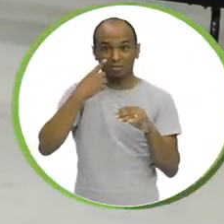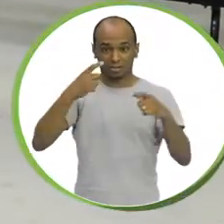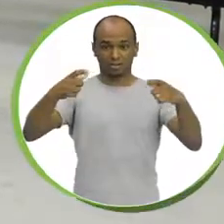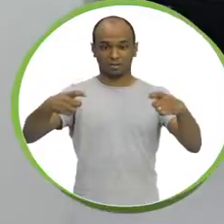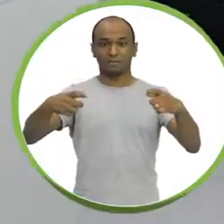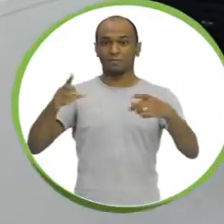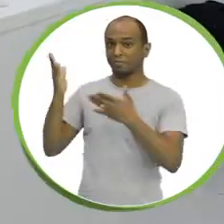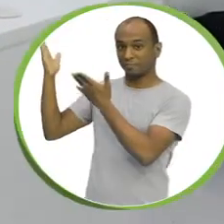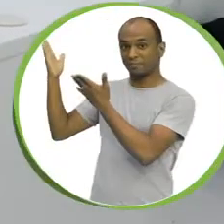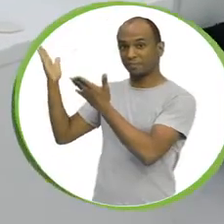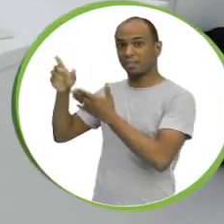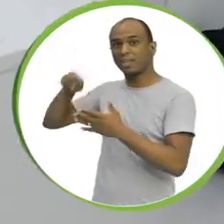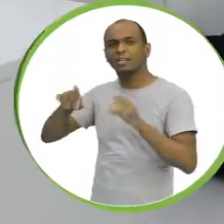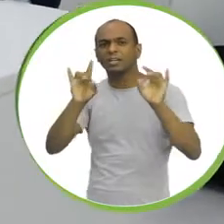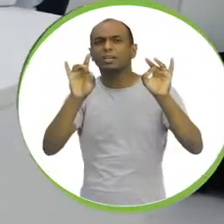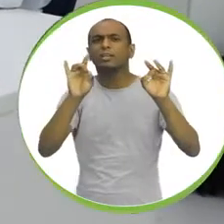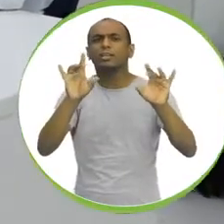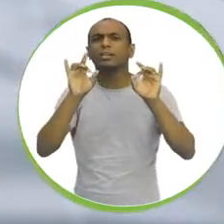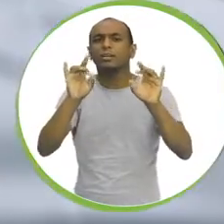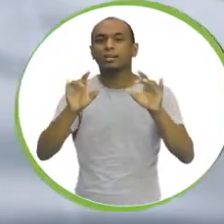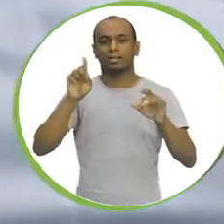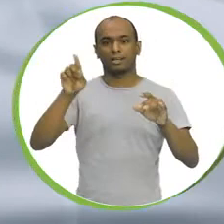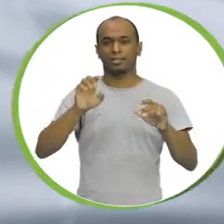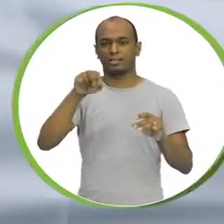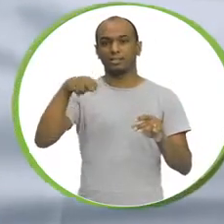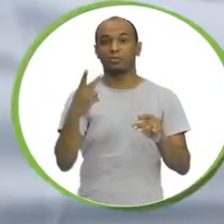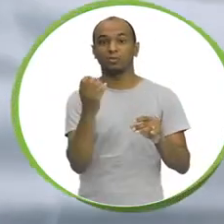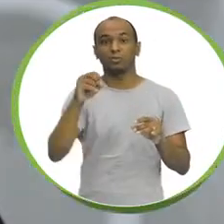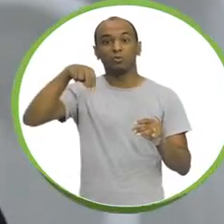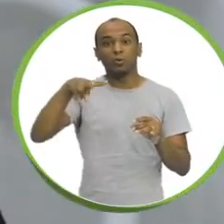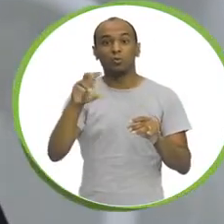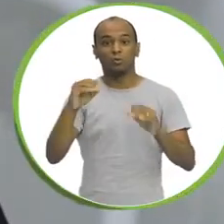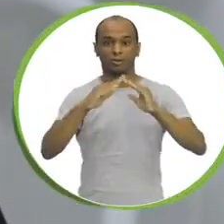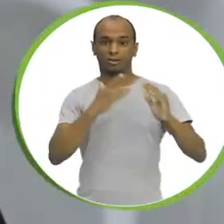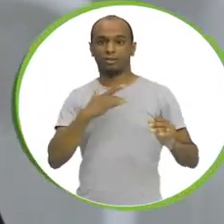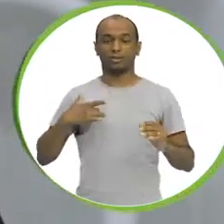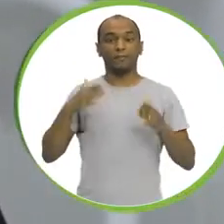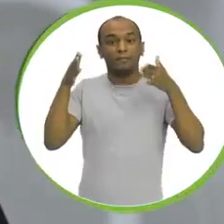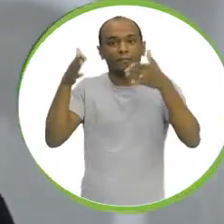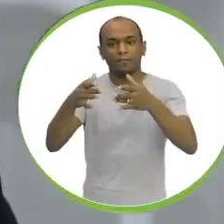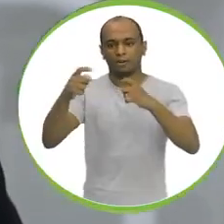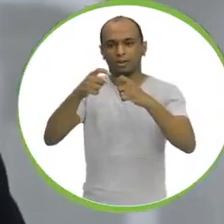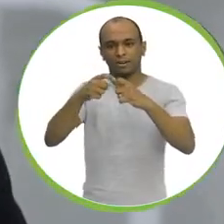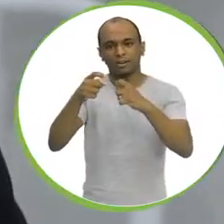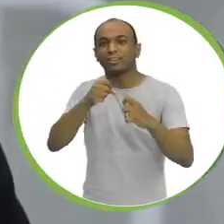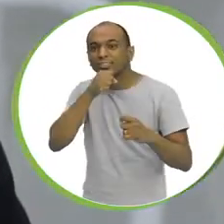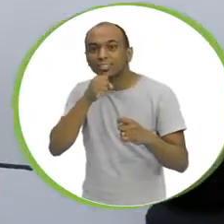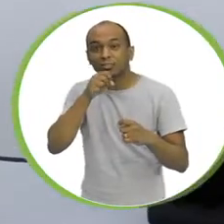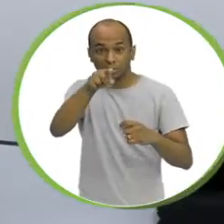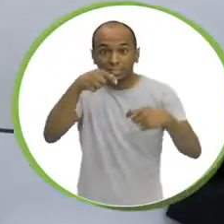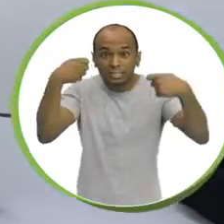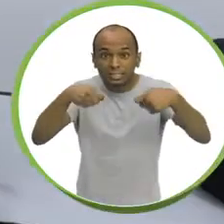aqui? É um lugar todo especial aqui na Policlínica da Cruz Preta para geriatria. Então, se você por acaso